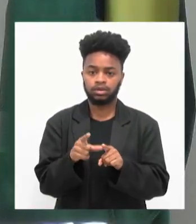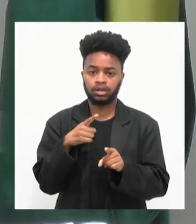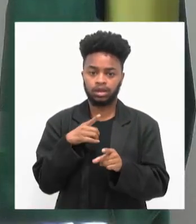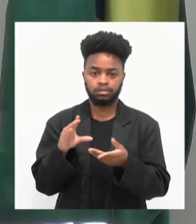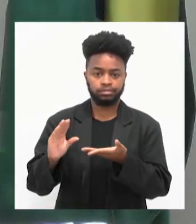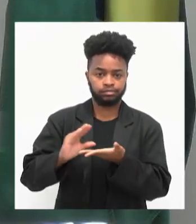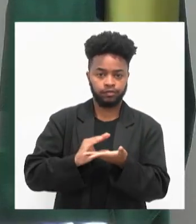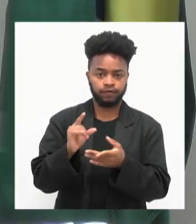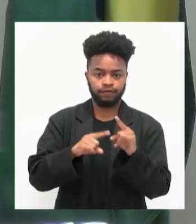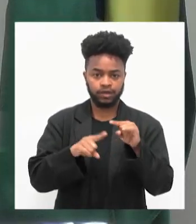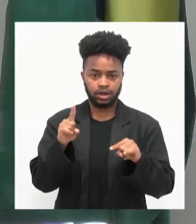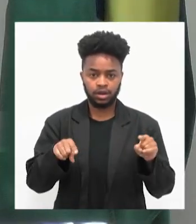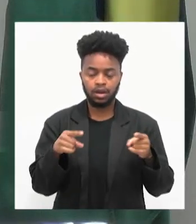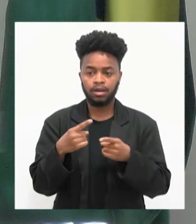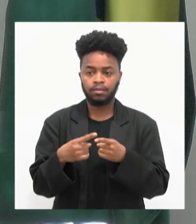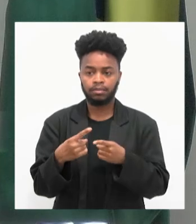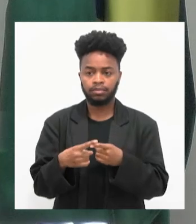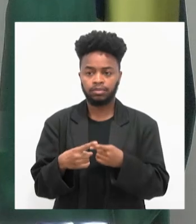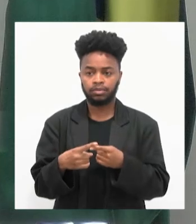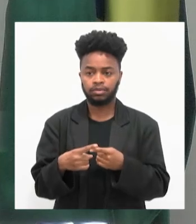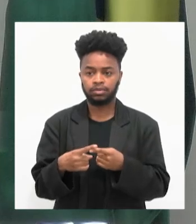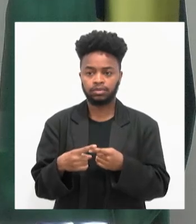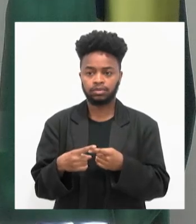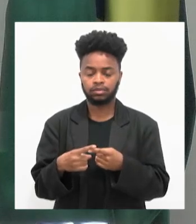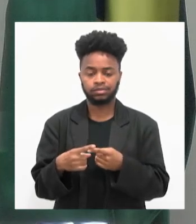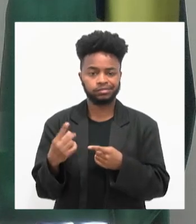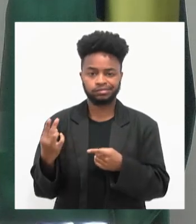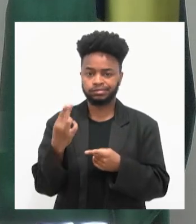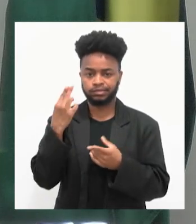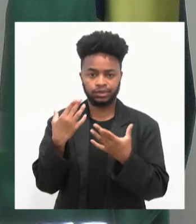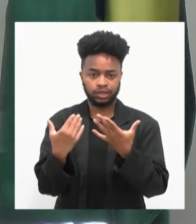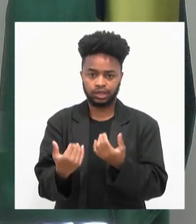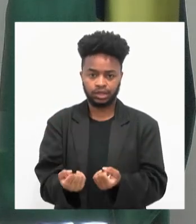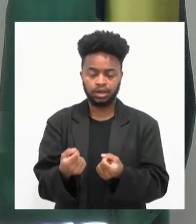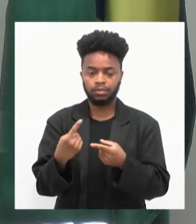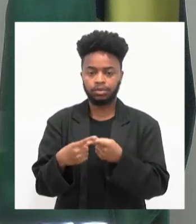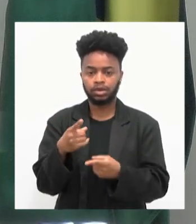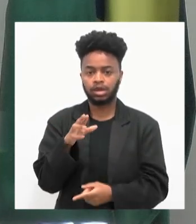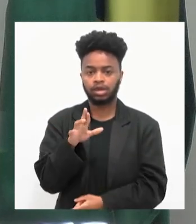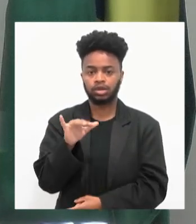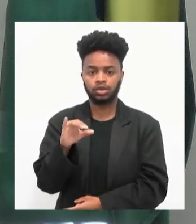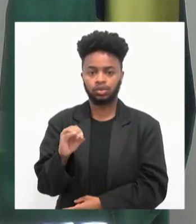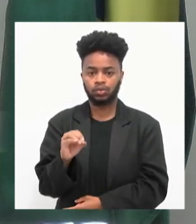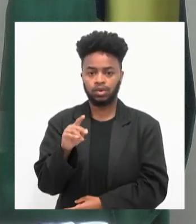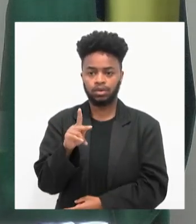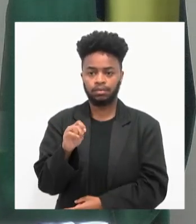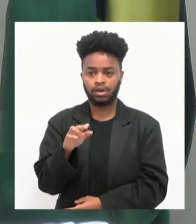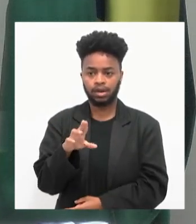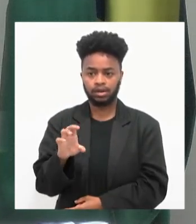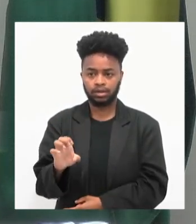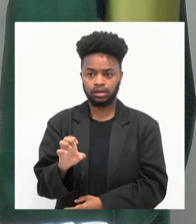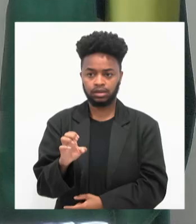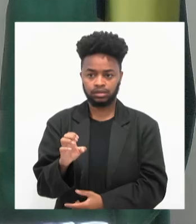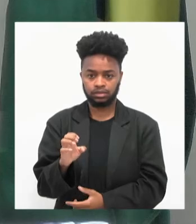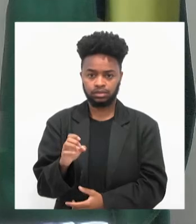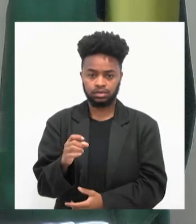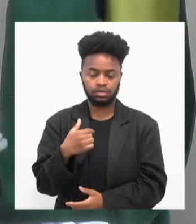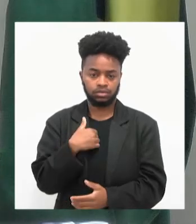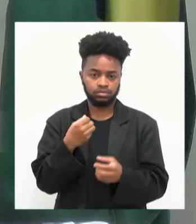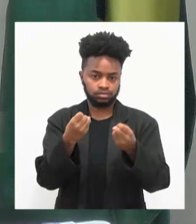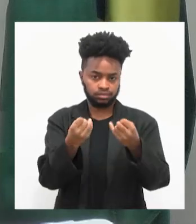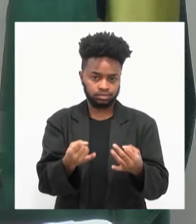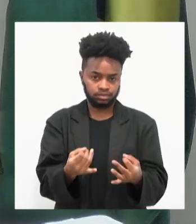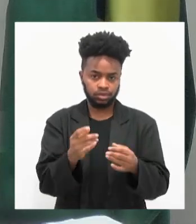Porque o trâmite é totalmente, né, inaceitável. O Rio Parque recebe, até para a população